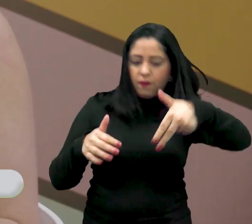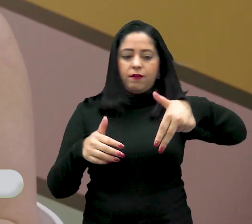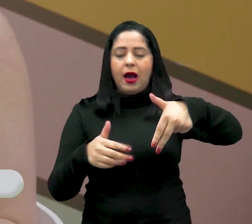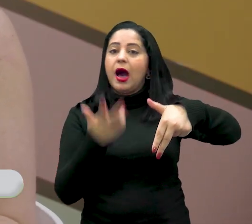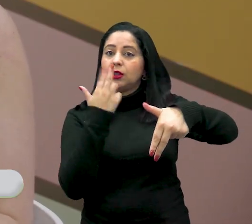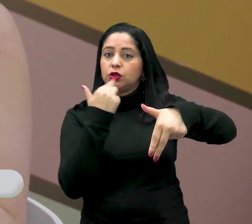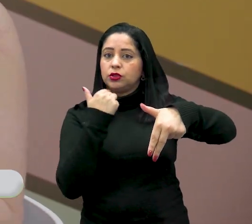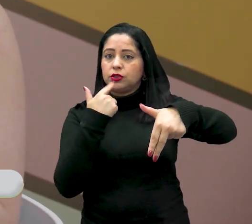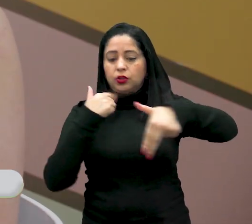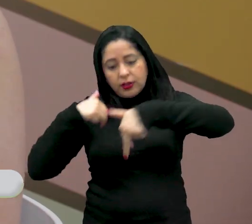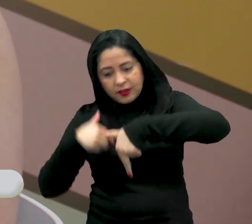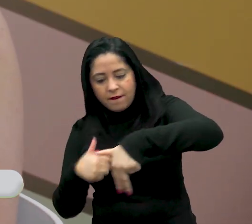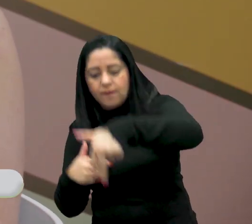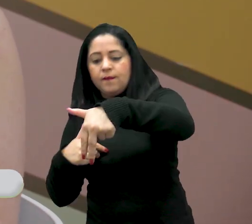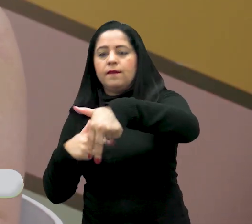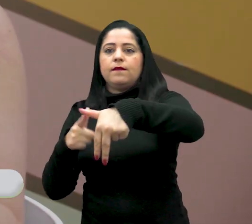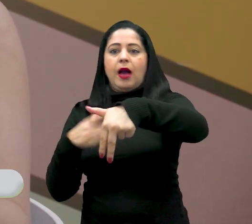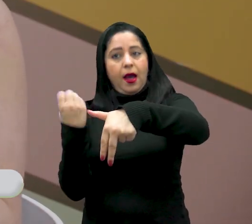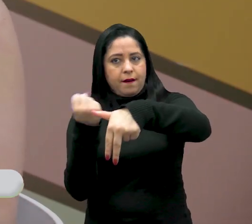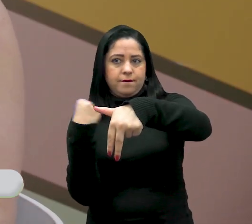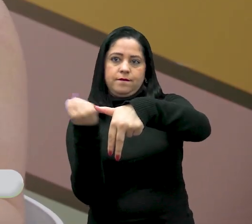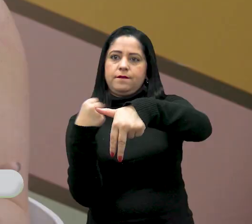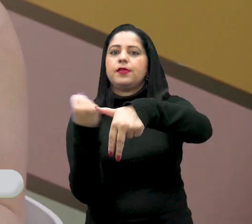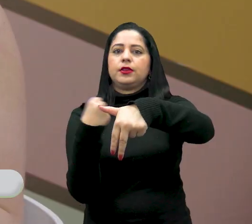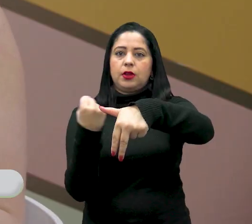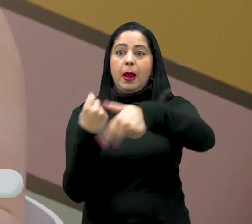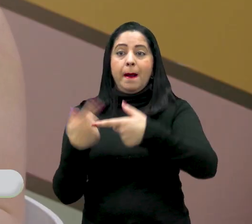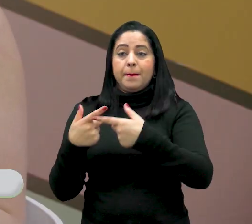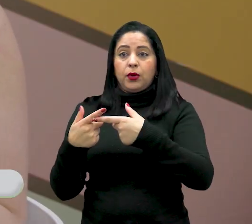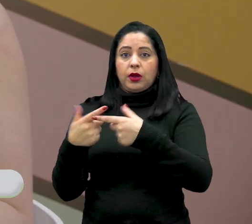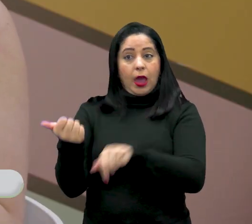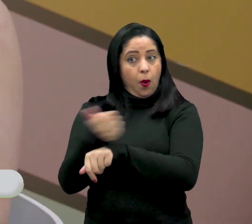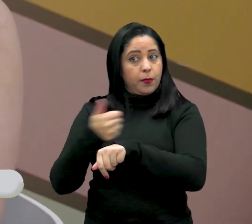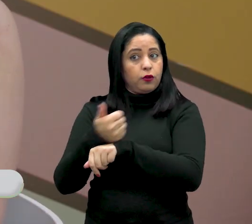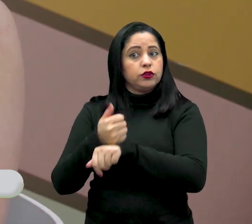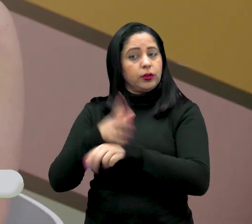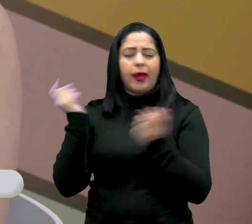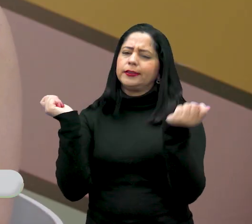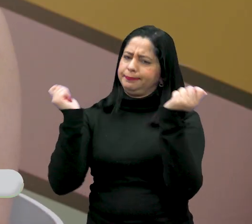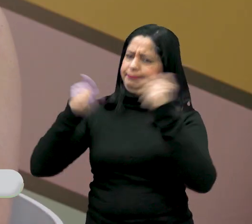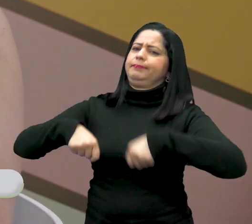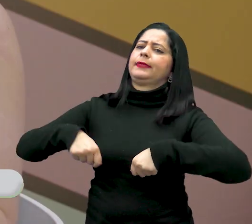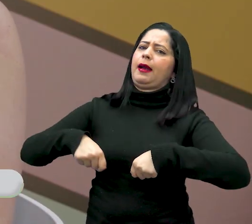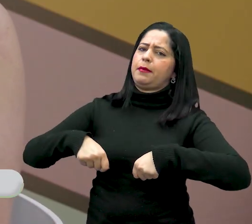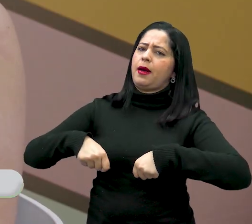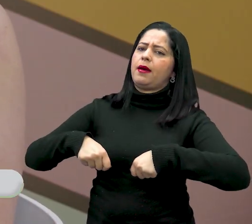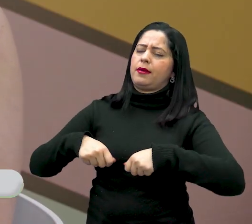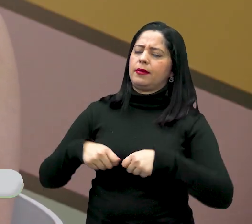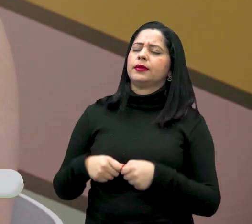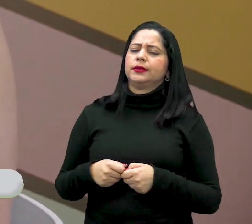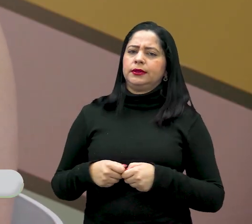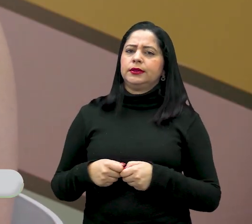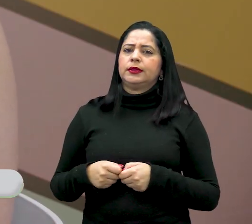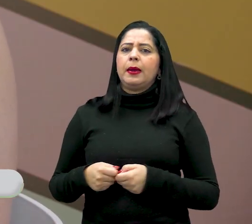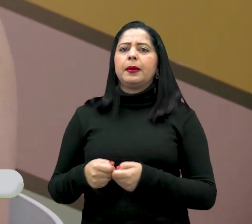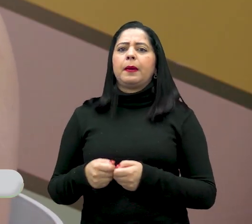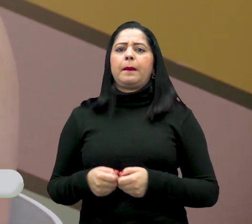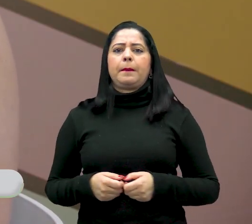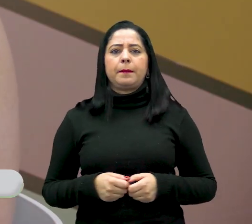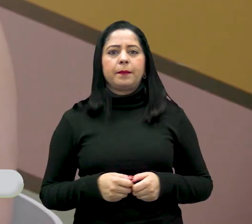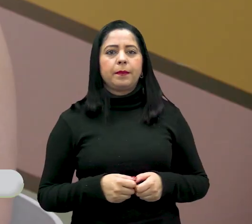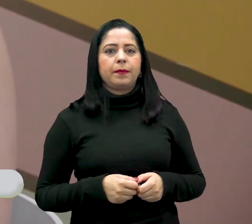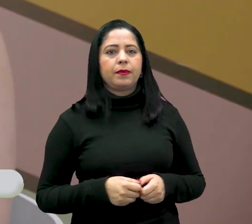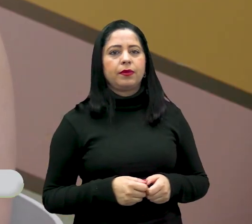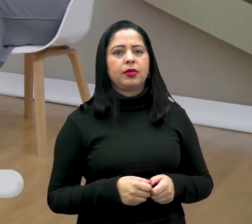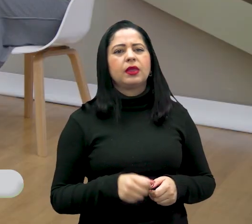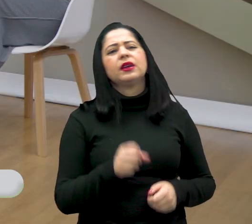no nutricionista e faça esse tratamento aliado. Afinal, são os profissionais que estudaram para isso. Então, a gente precisa desse acompanhamento conjunto na grande maioria